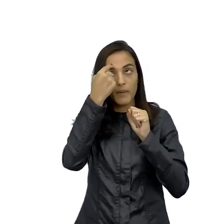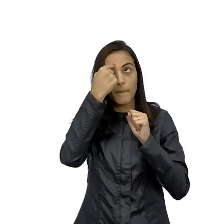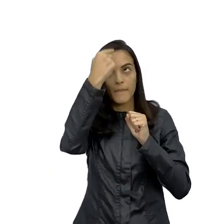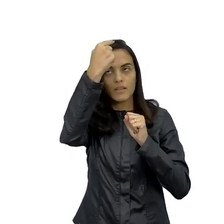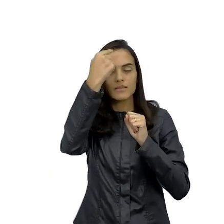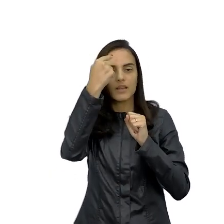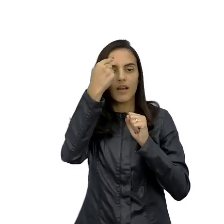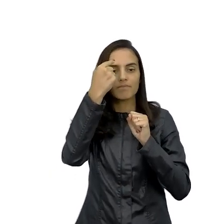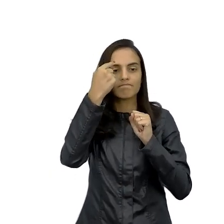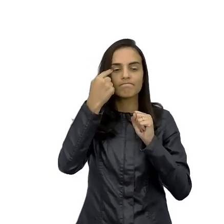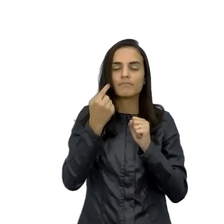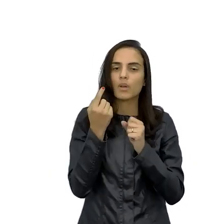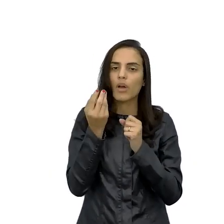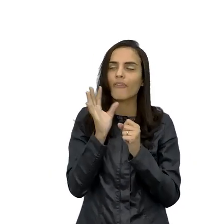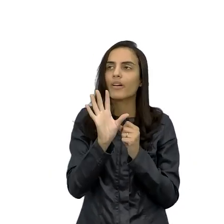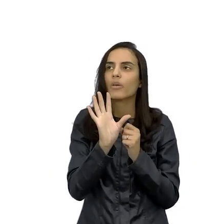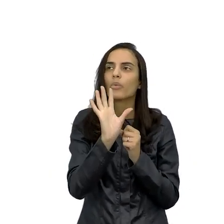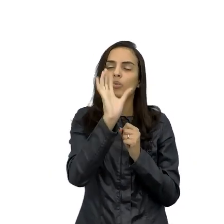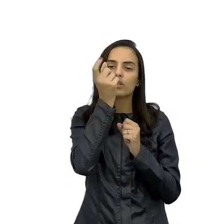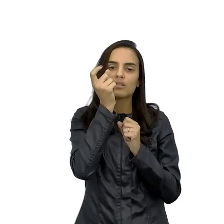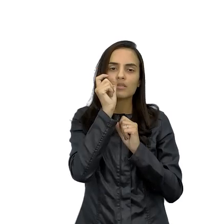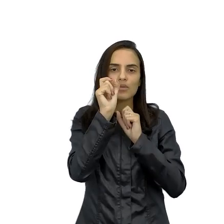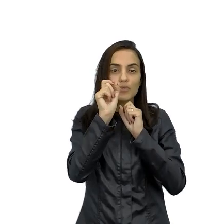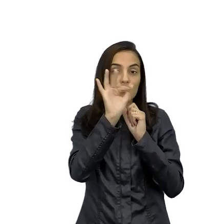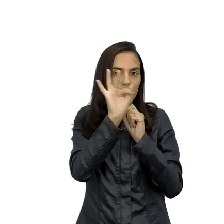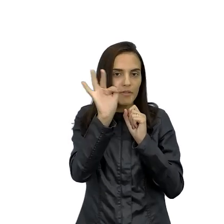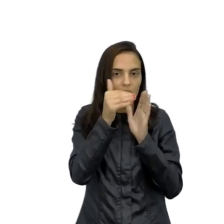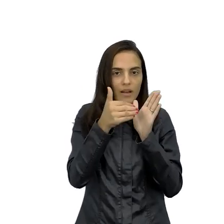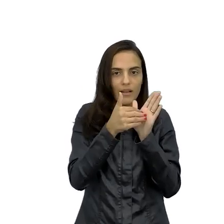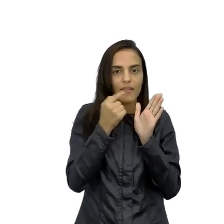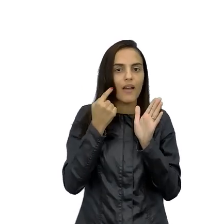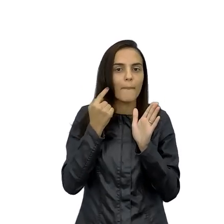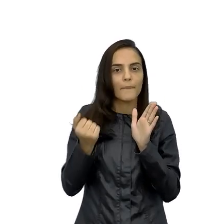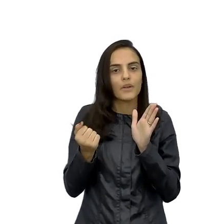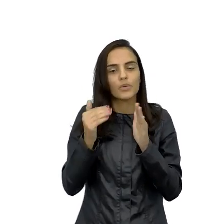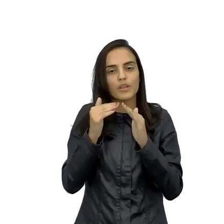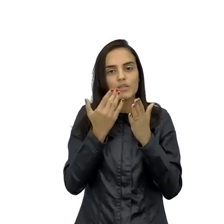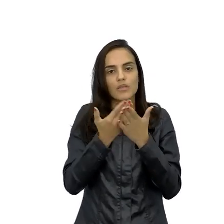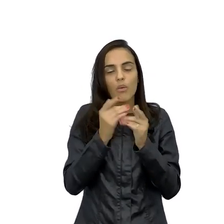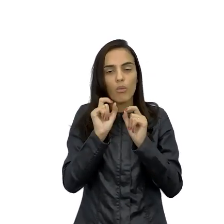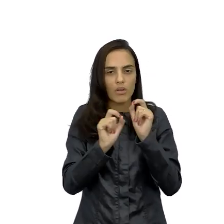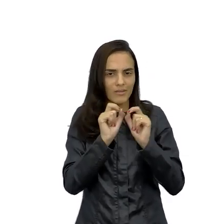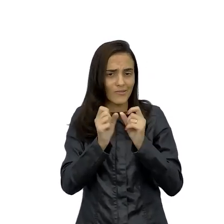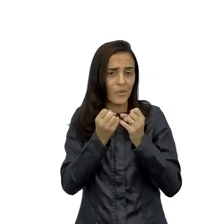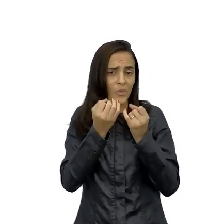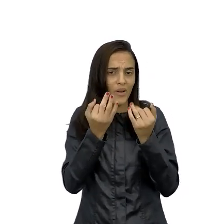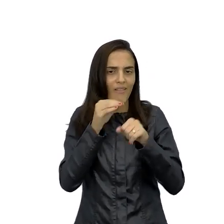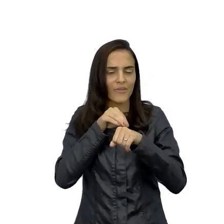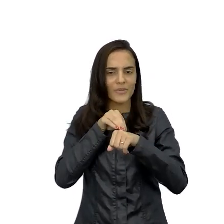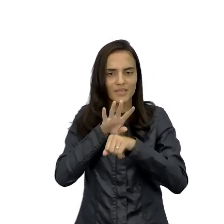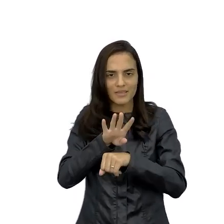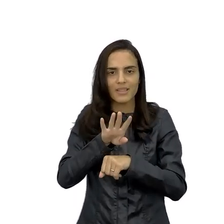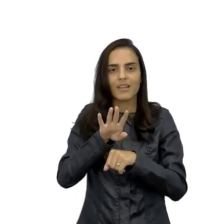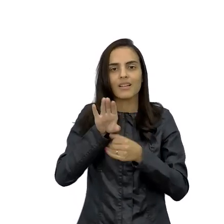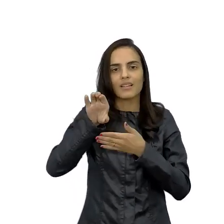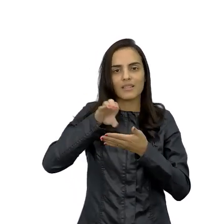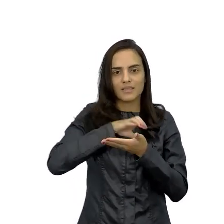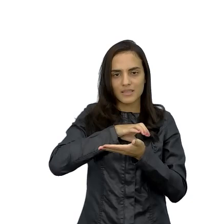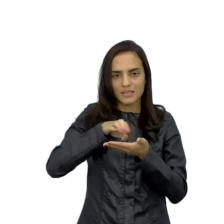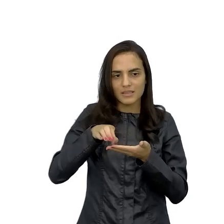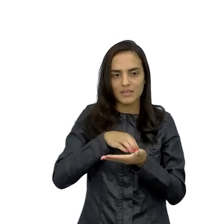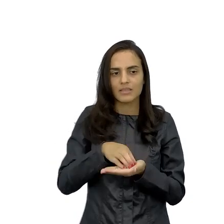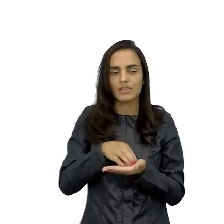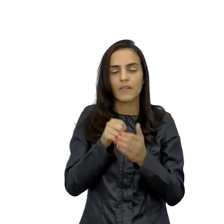nessa linha do tempo. O que vai acontecer de fevereiro até abril na escola, né? Quais são as orientações que a secretaria,